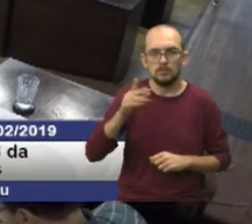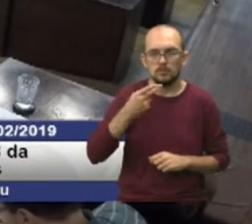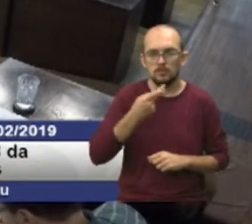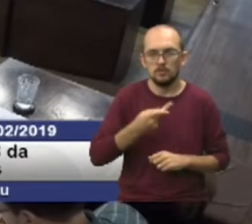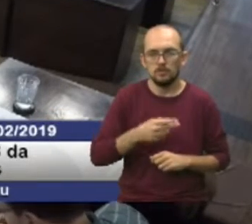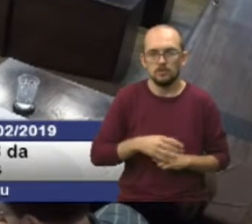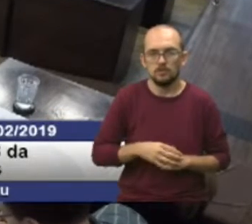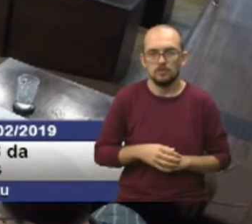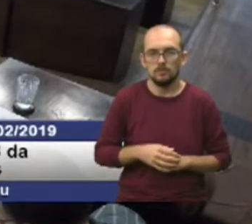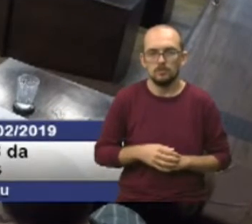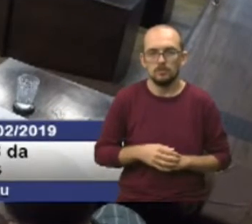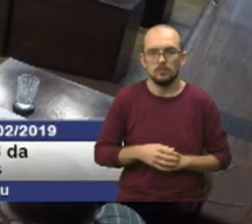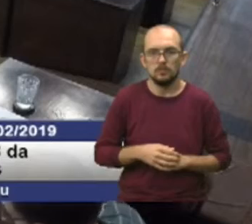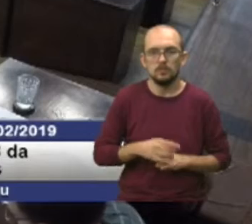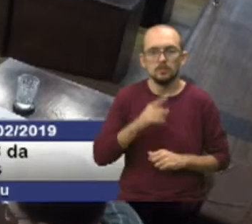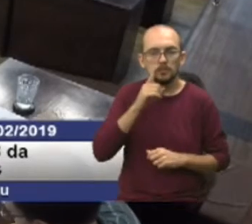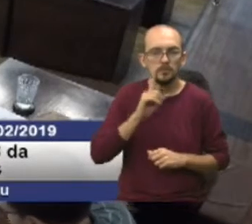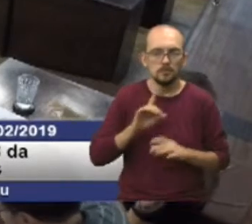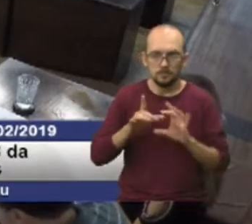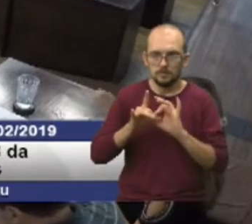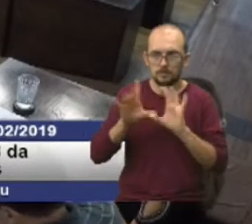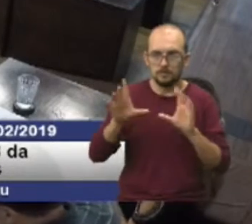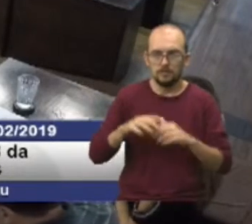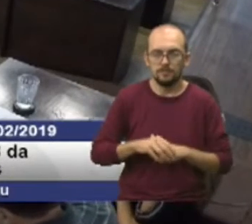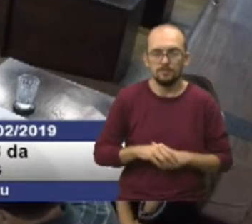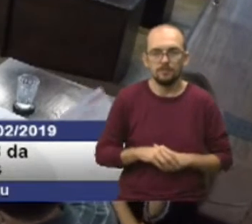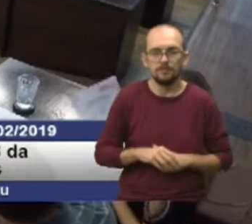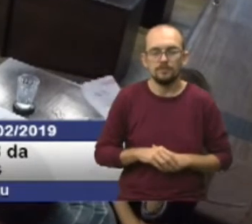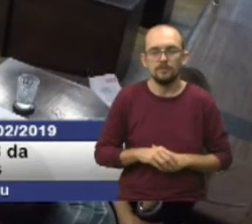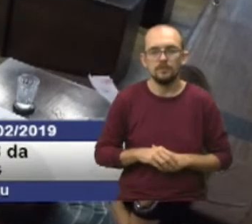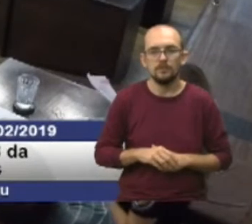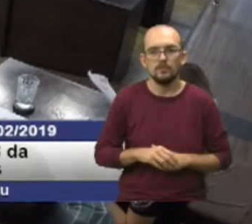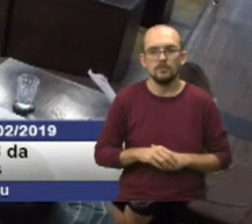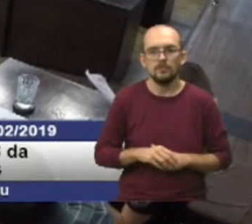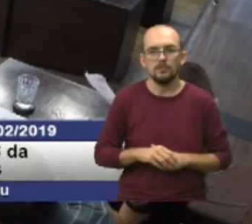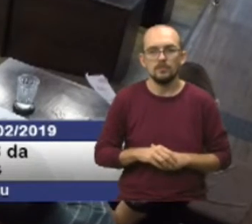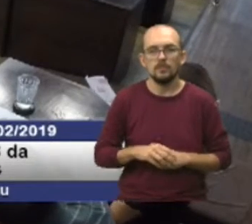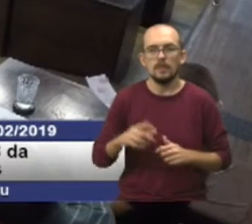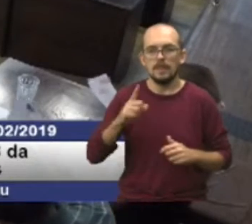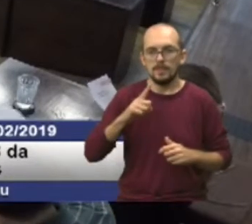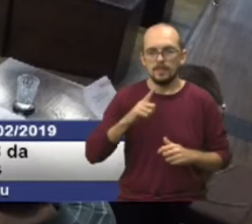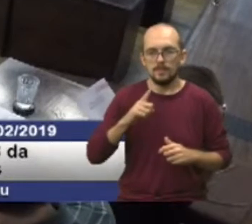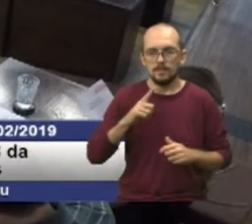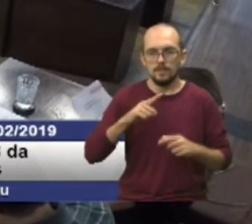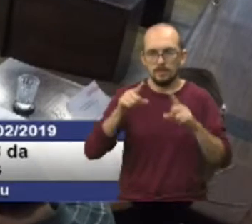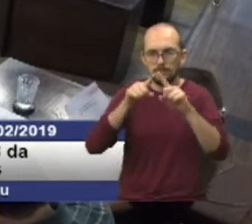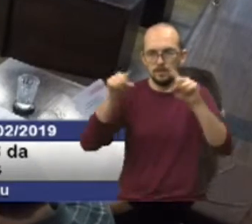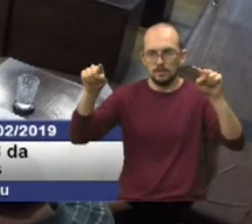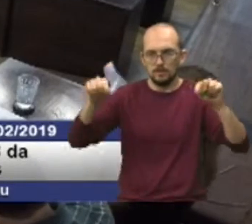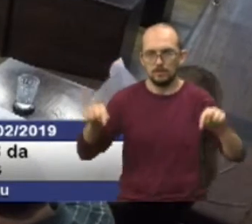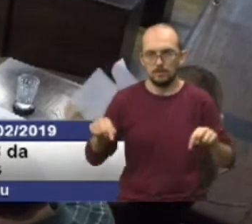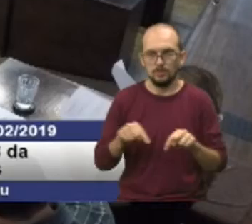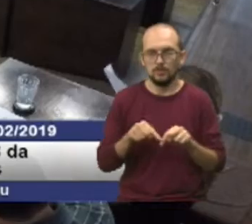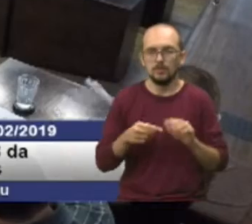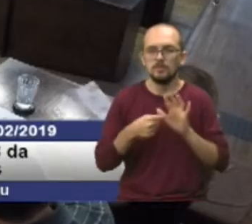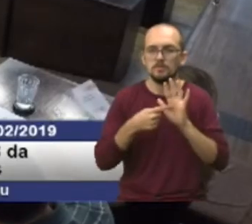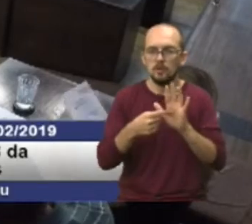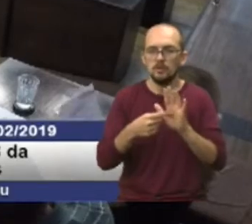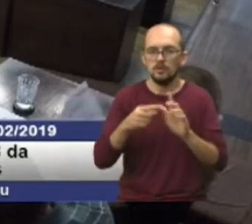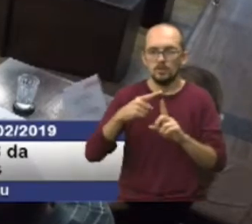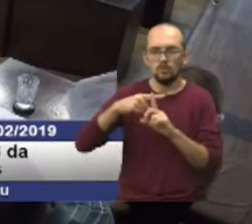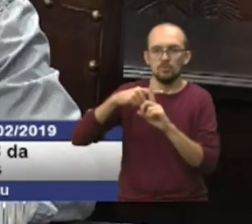gostaria de fazer um gentil carta, por gentileza? Existe uma previsão, já que o quadro mostra aqui um saldo positivo, né,